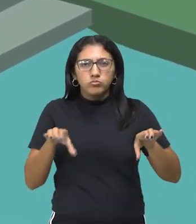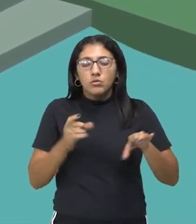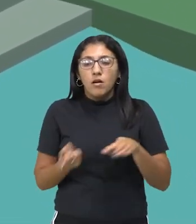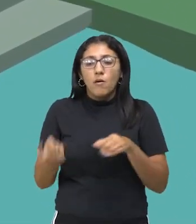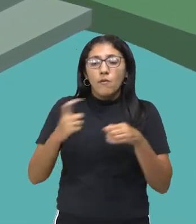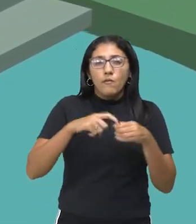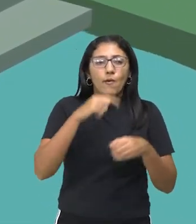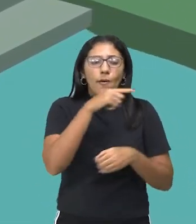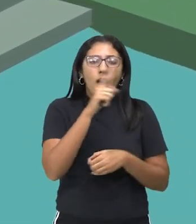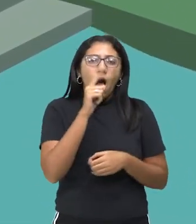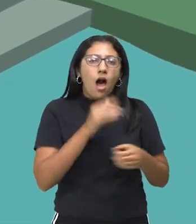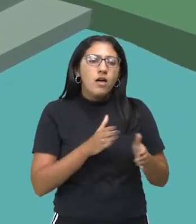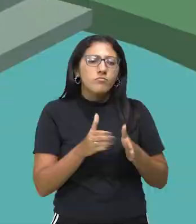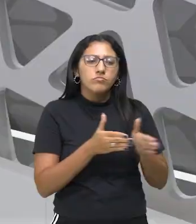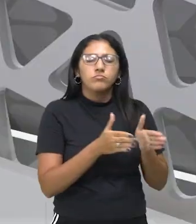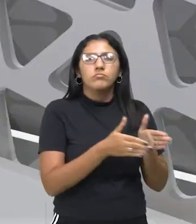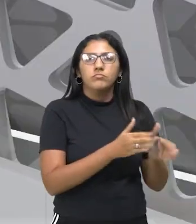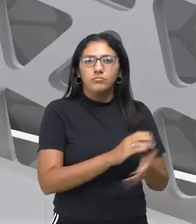rio.